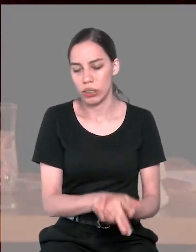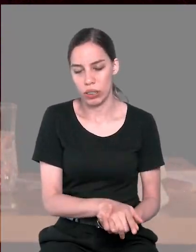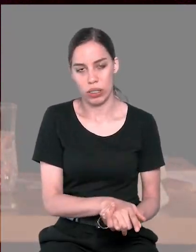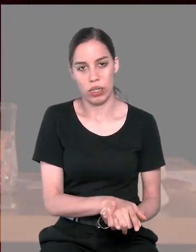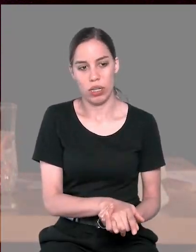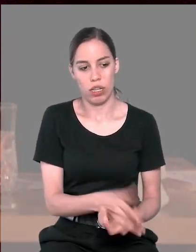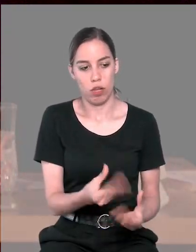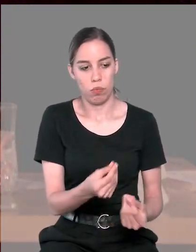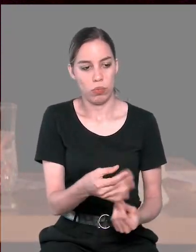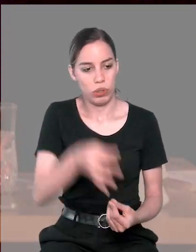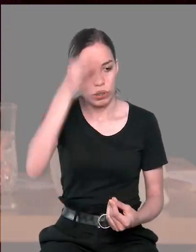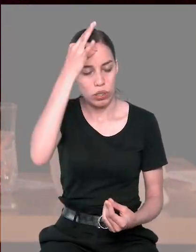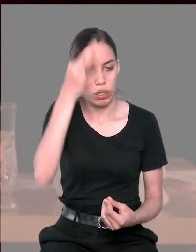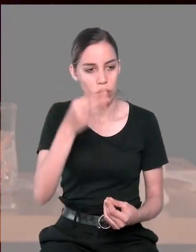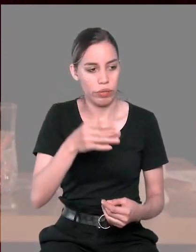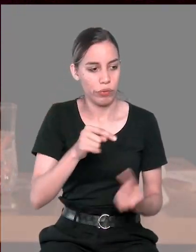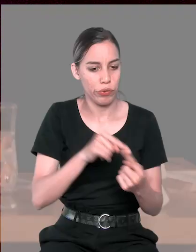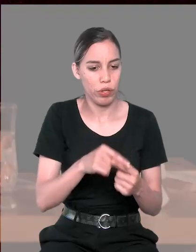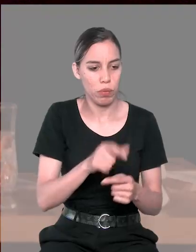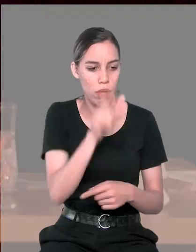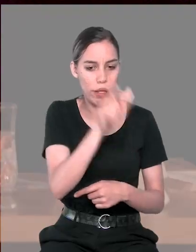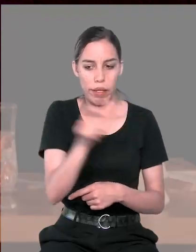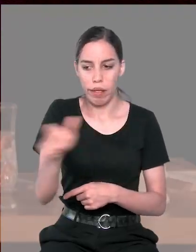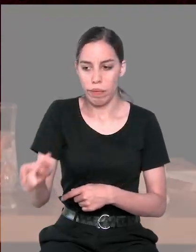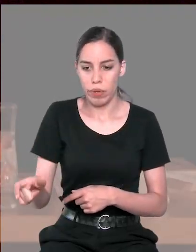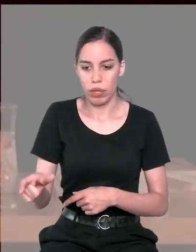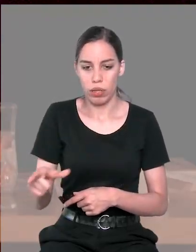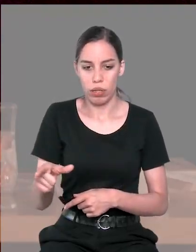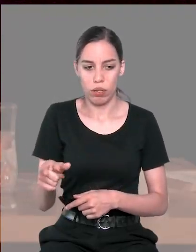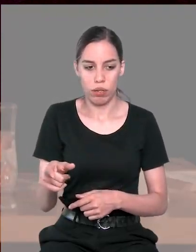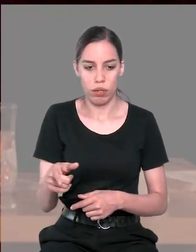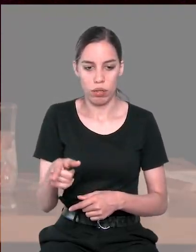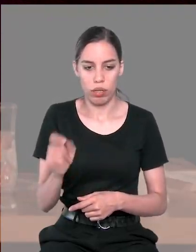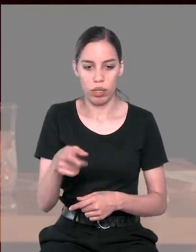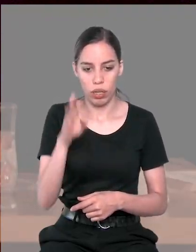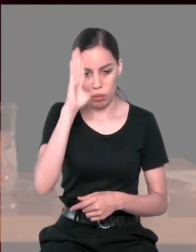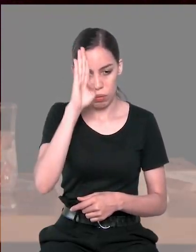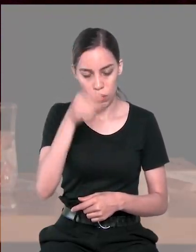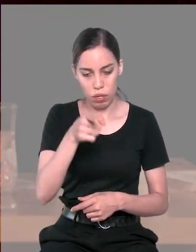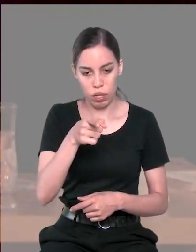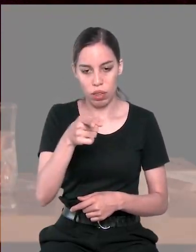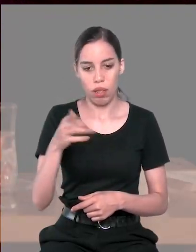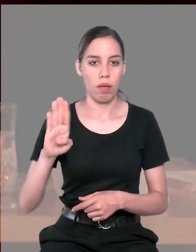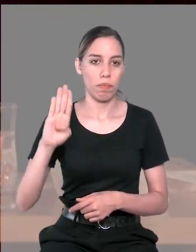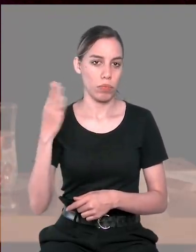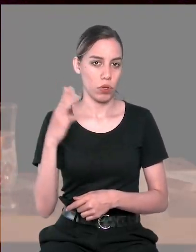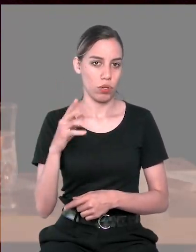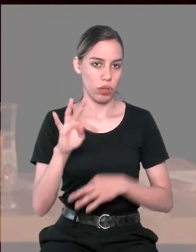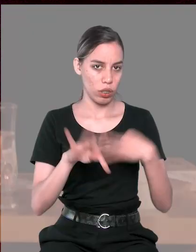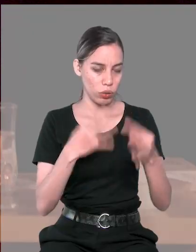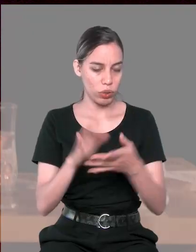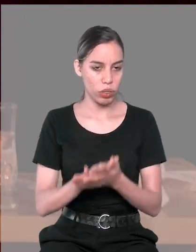Então, por exemplo, os próprios seres vivos eles estão completamente dominados pela biotecnologia. Quer dizer, quando a gente fala